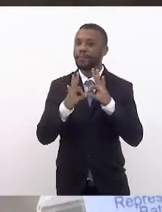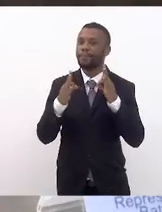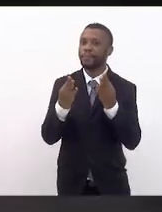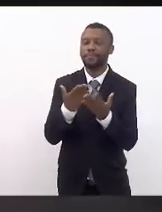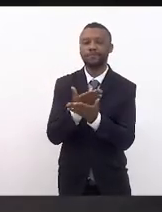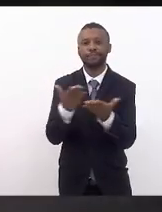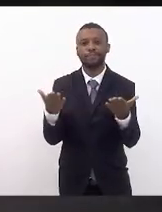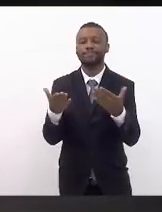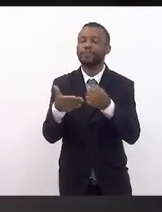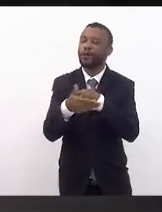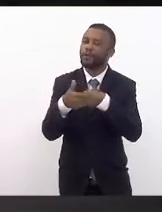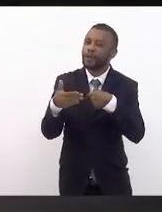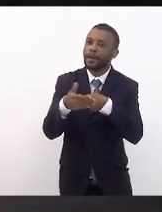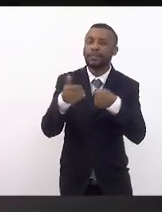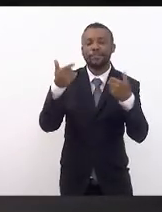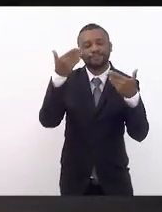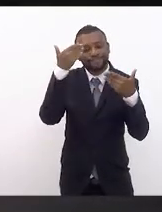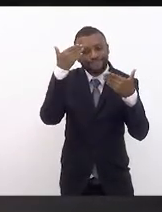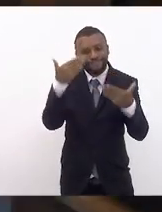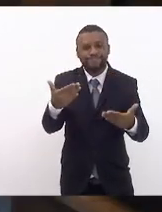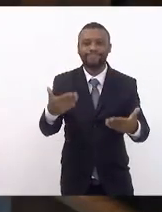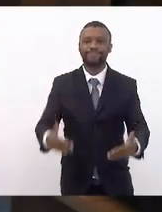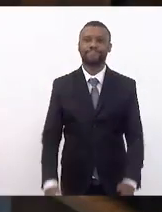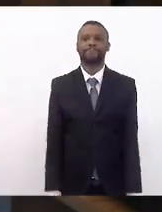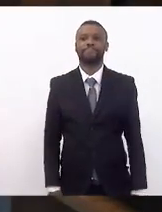receba a nossa gratidão.